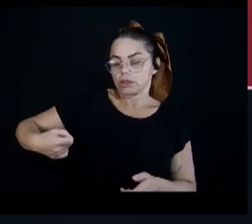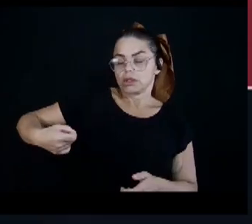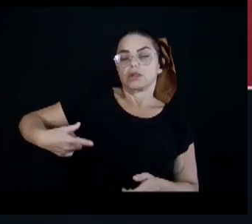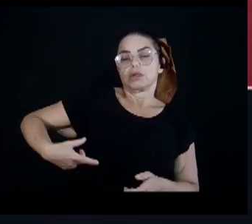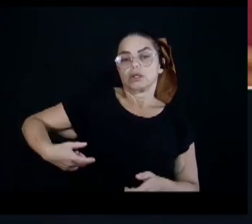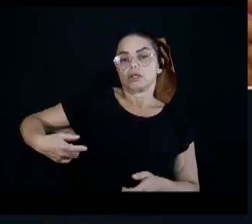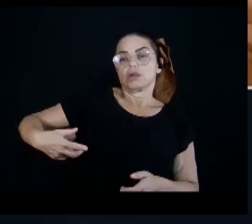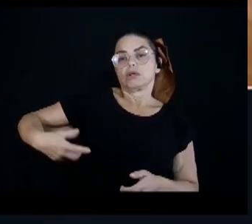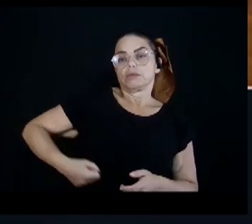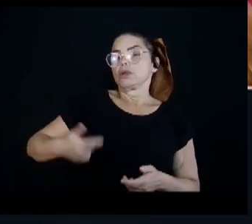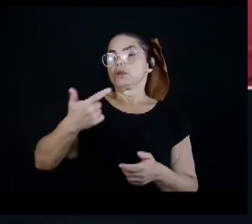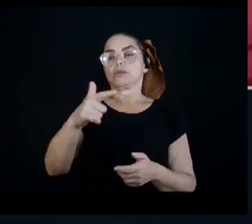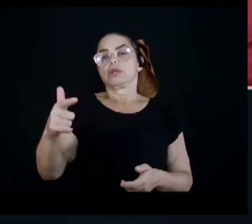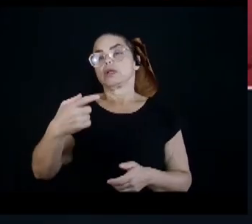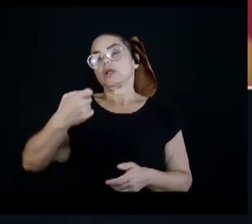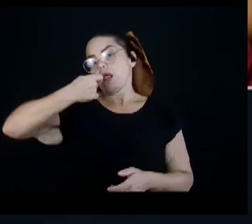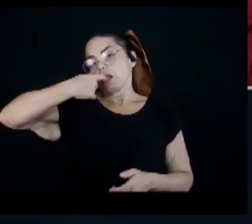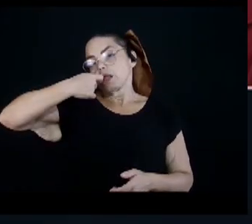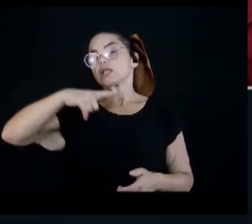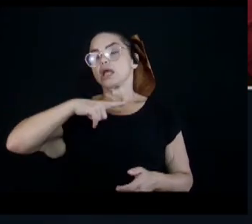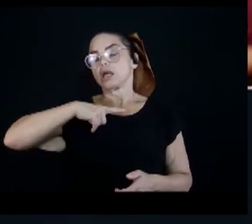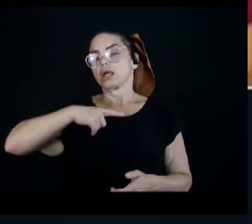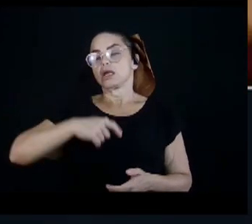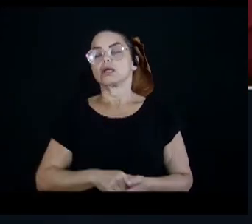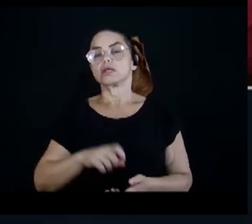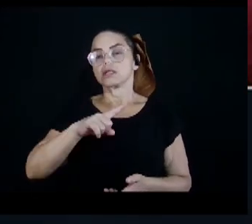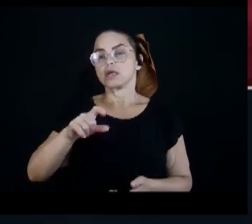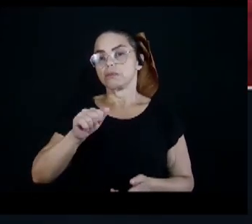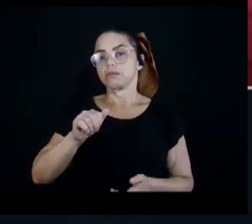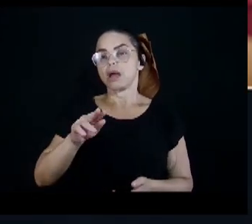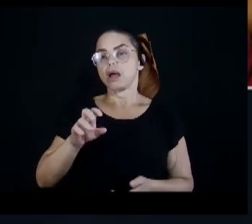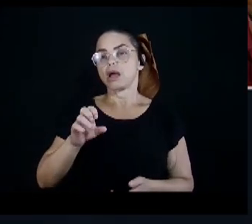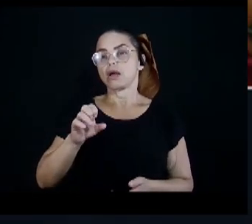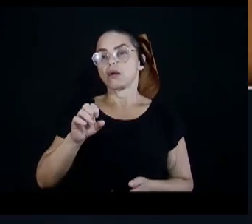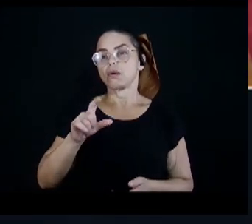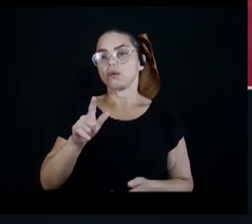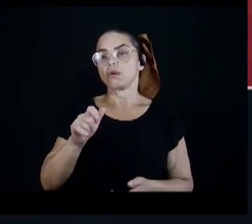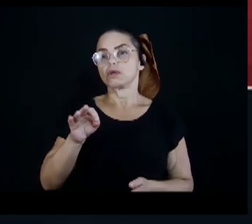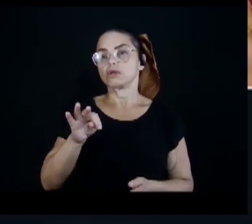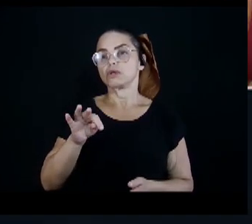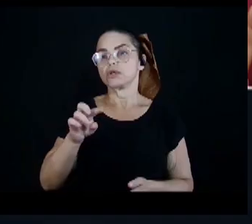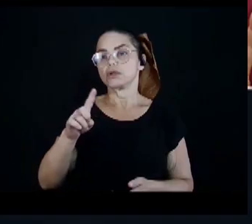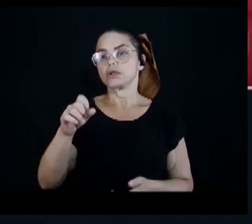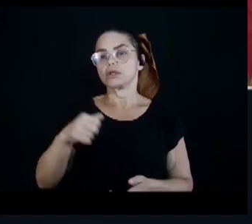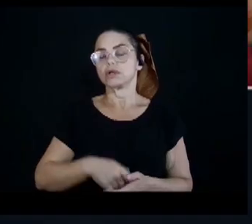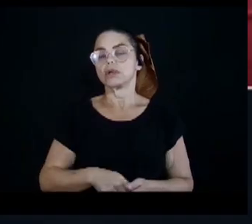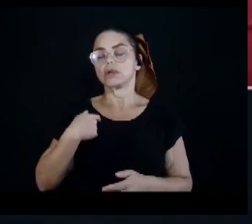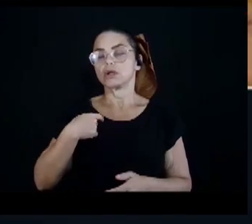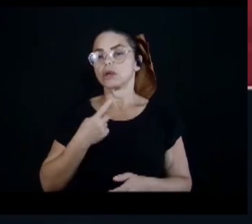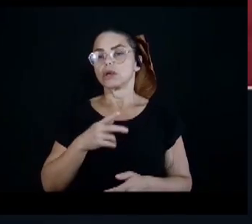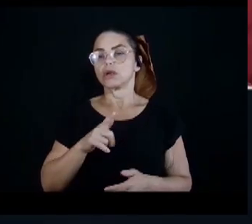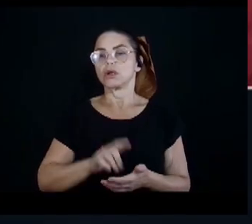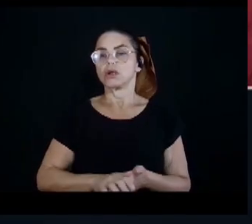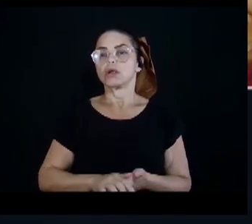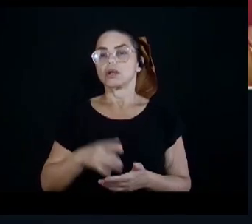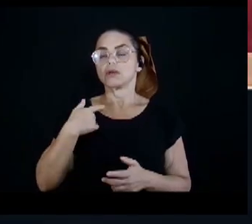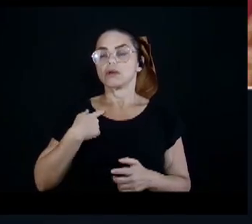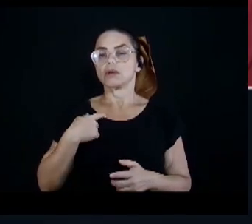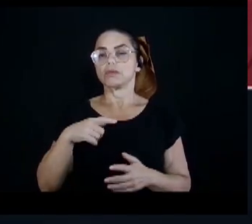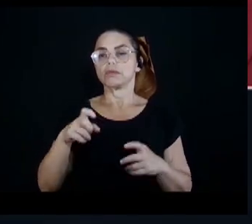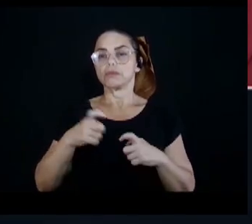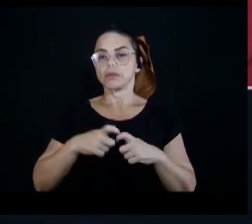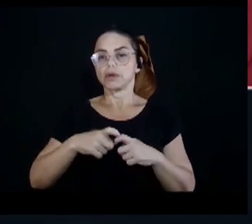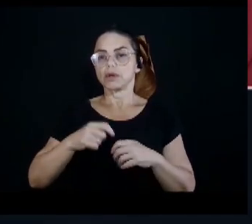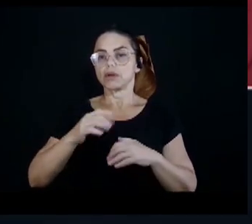Exatamente. O Rybelsus tem lá na farmácia, você vai no endocrinologista, ele faz todo o acompanhamento e você toma o